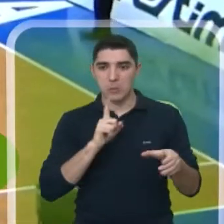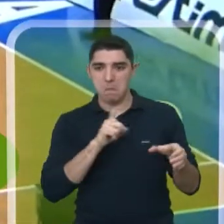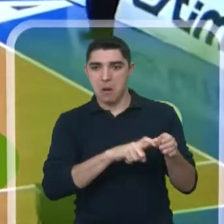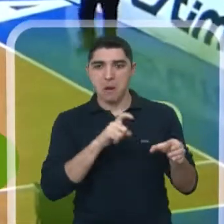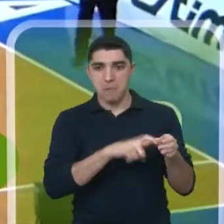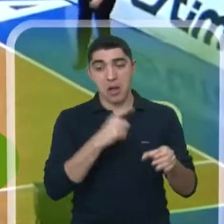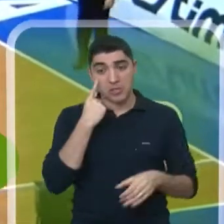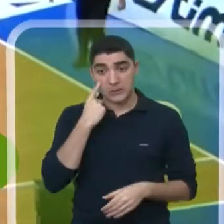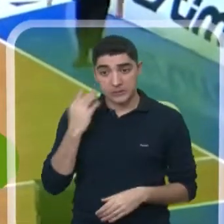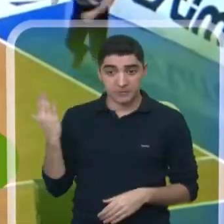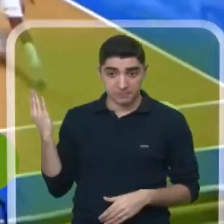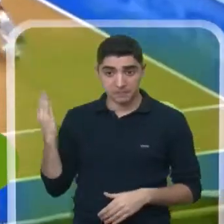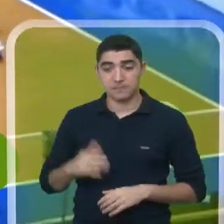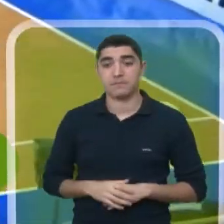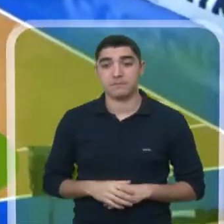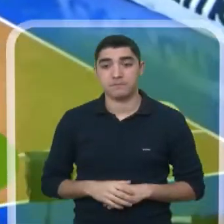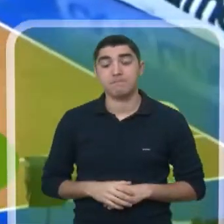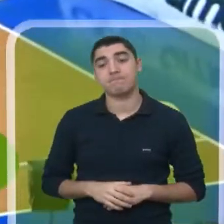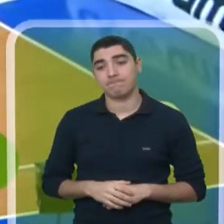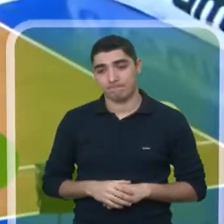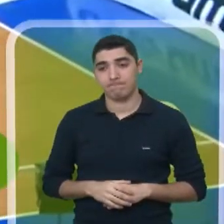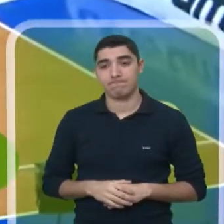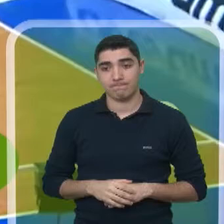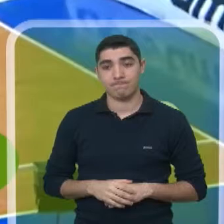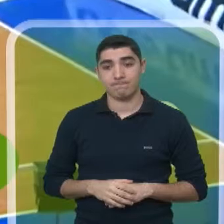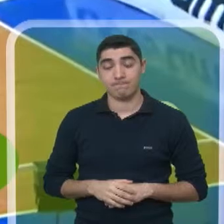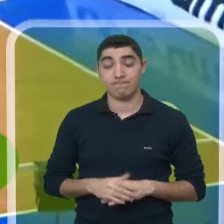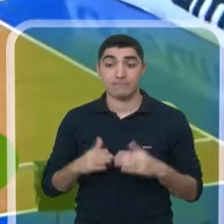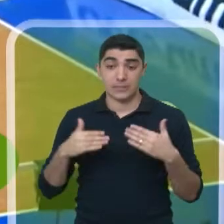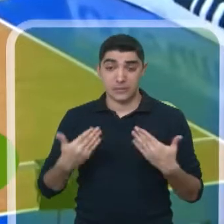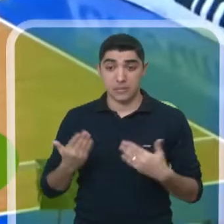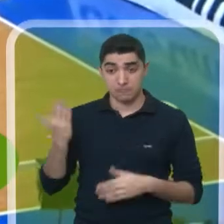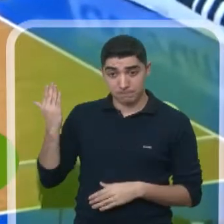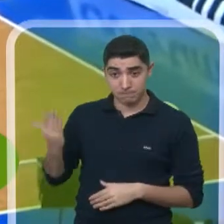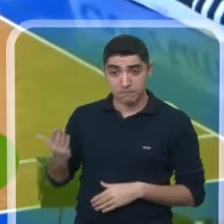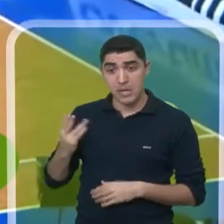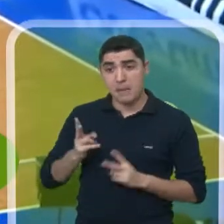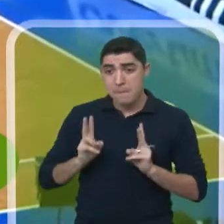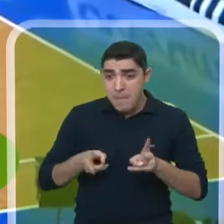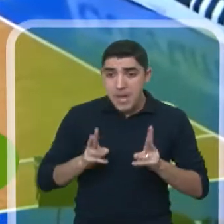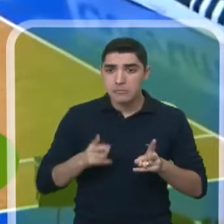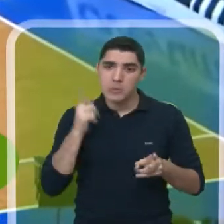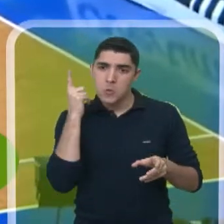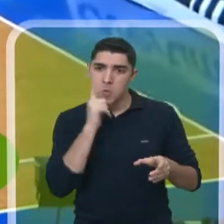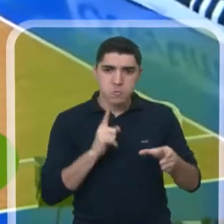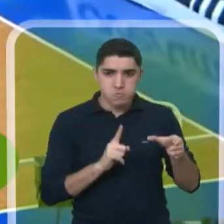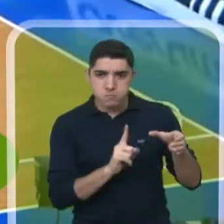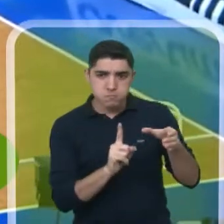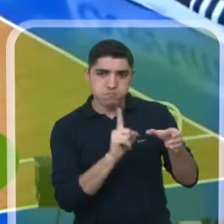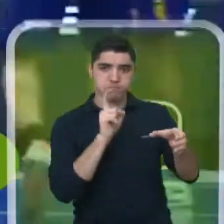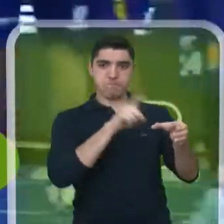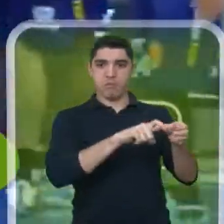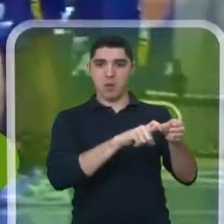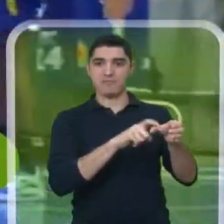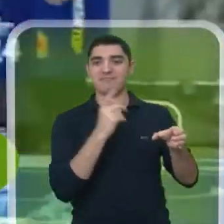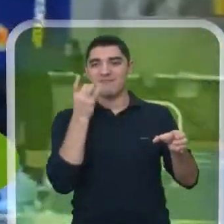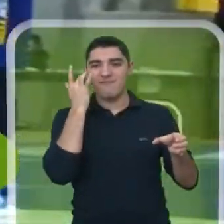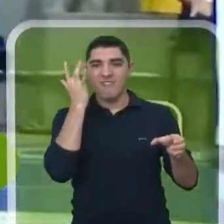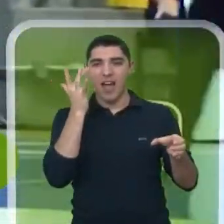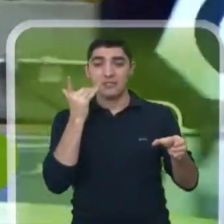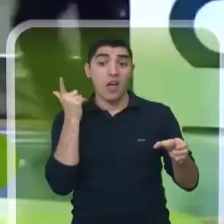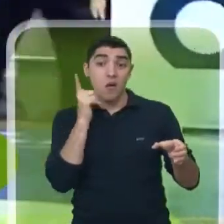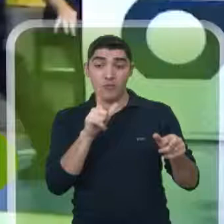de Jorginho para Lucas Mariano e Lucas Dias. E ele mesmo, quando fez a infiltração, converteu os 2 pontos e ainda